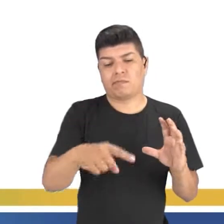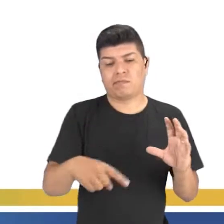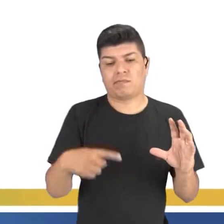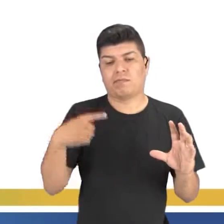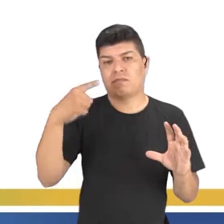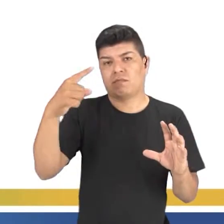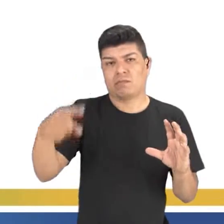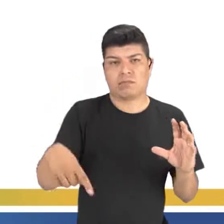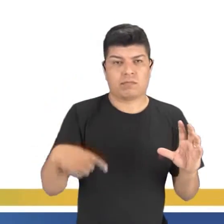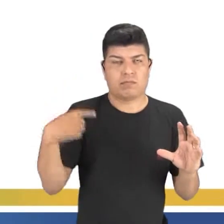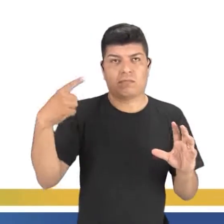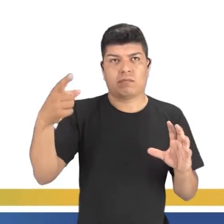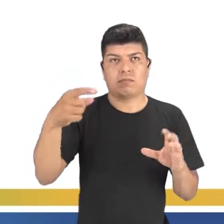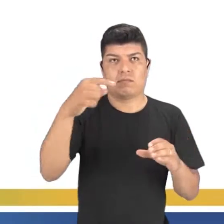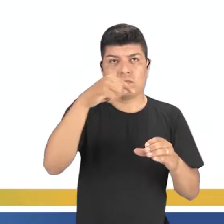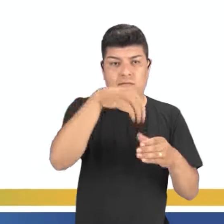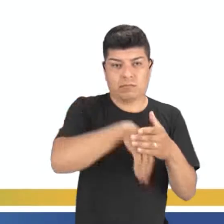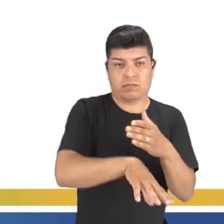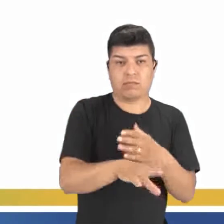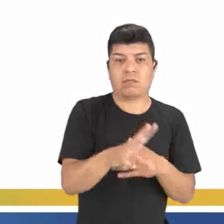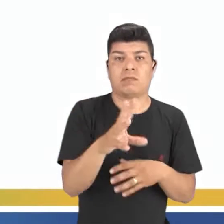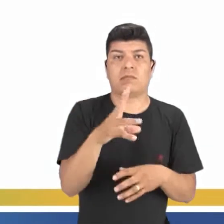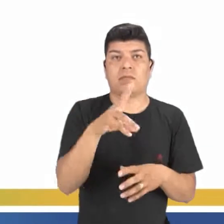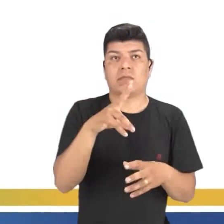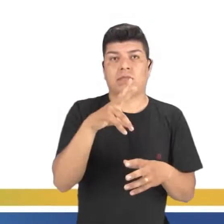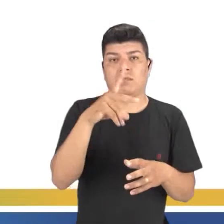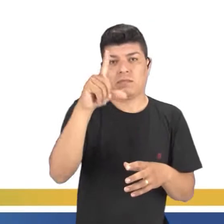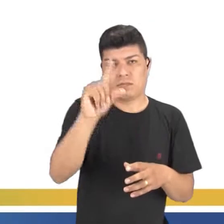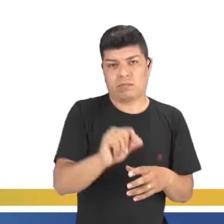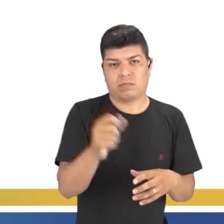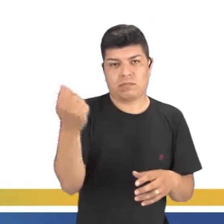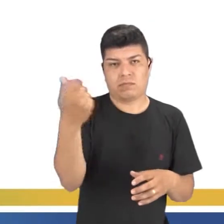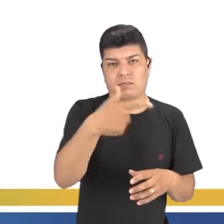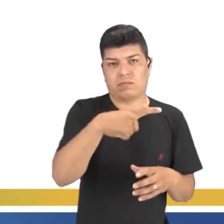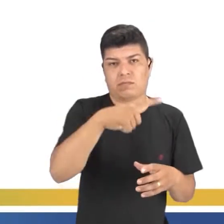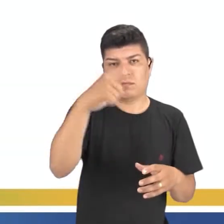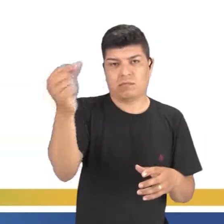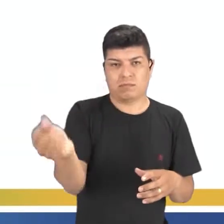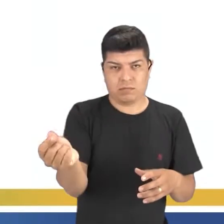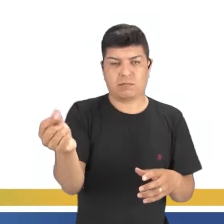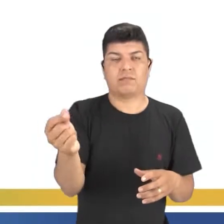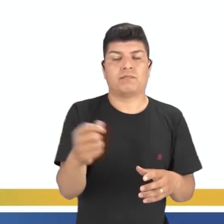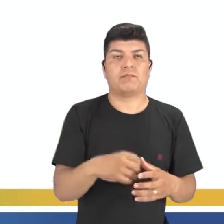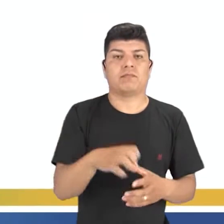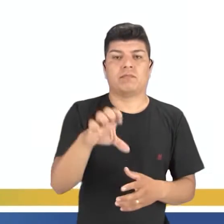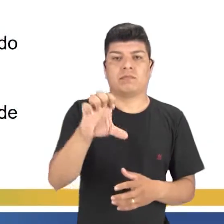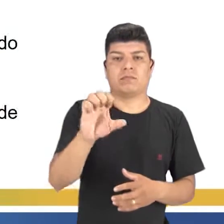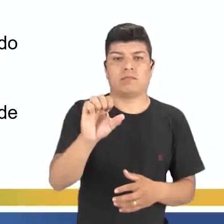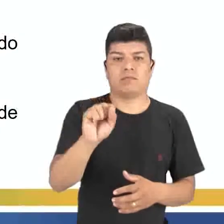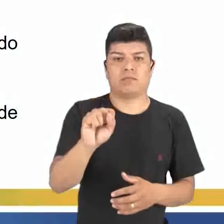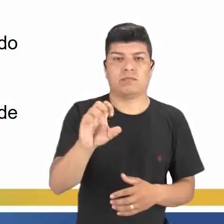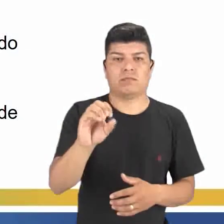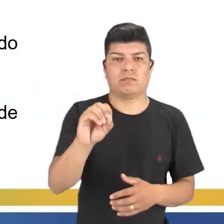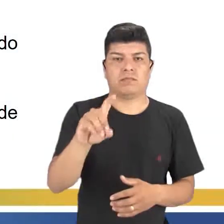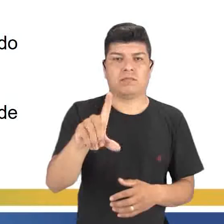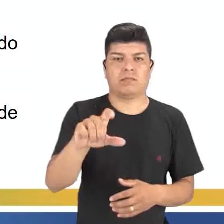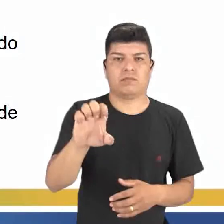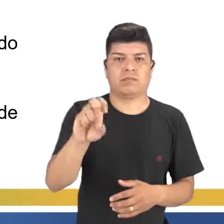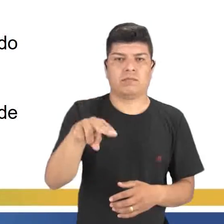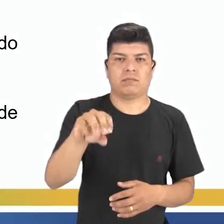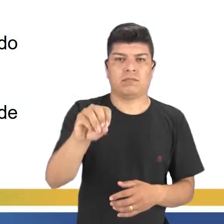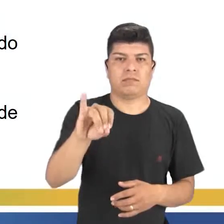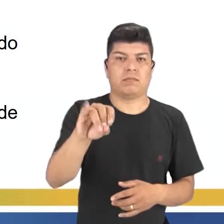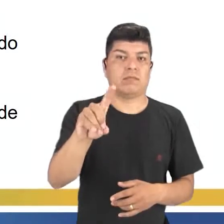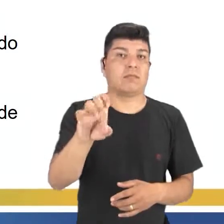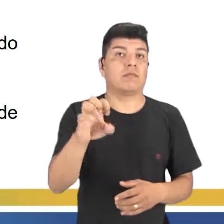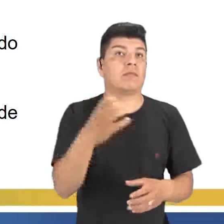e paralelo dentro e com uma intensidade bem menor fora do solenoide. E aí também